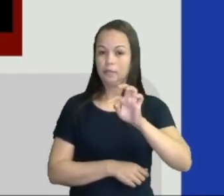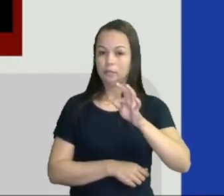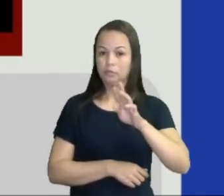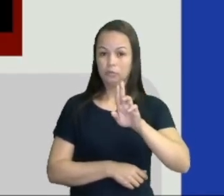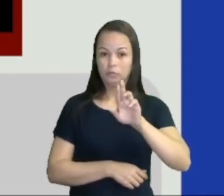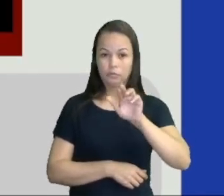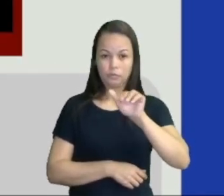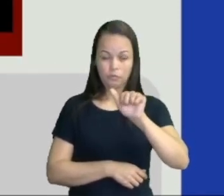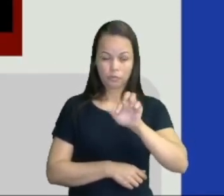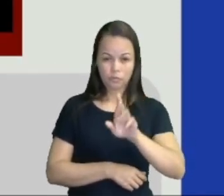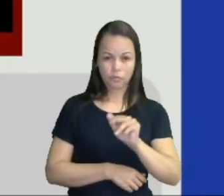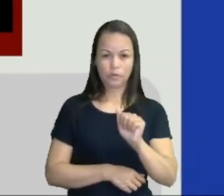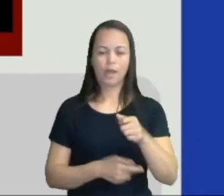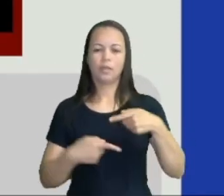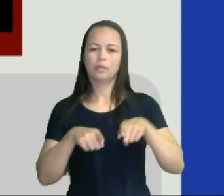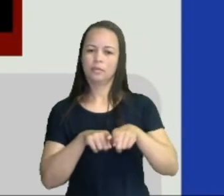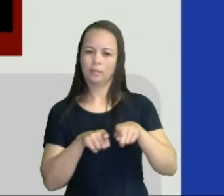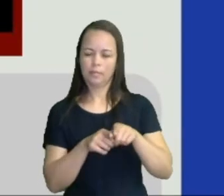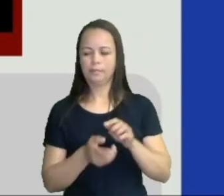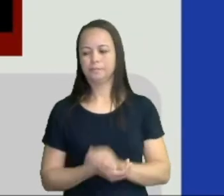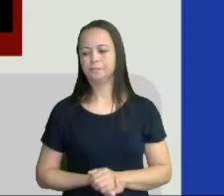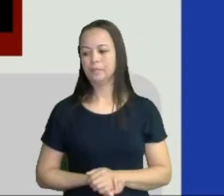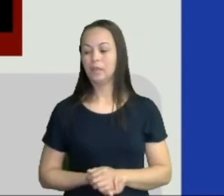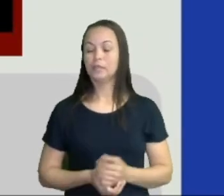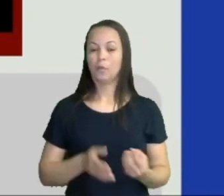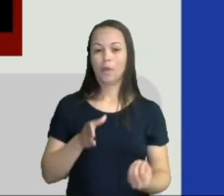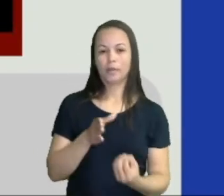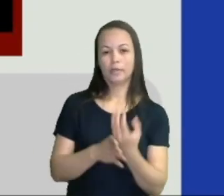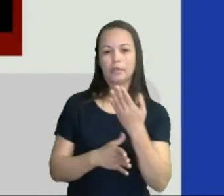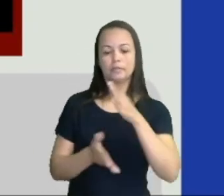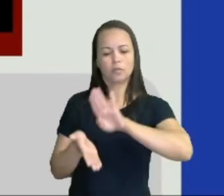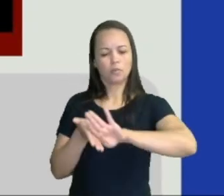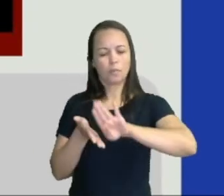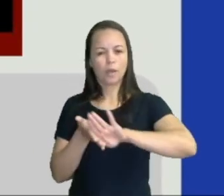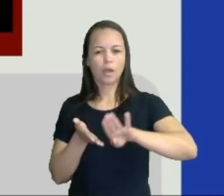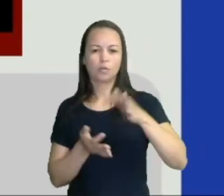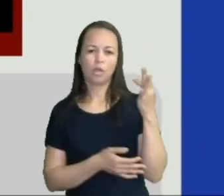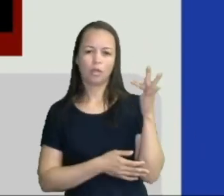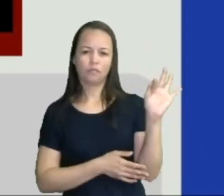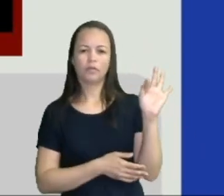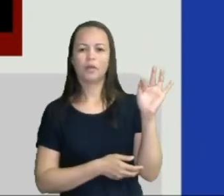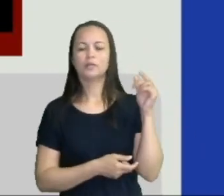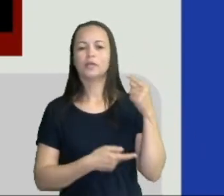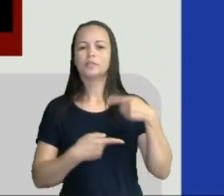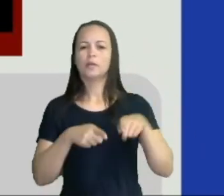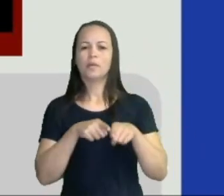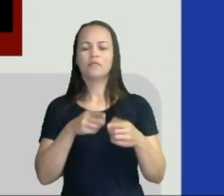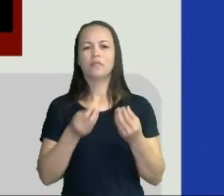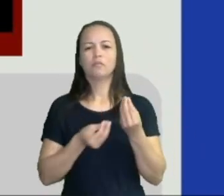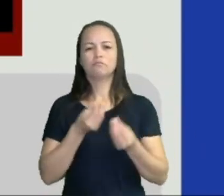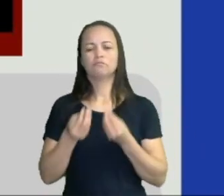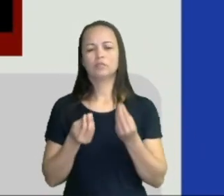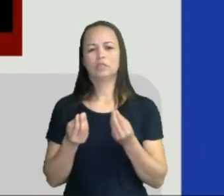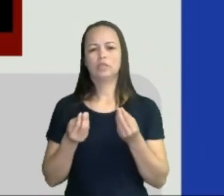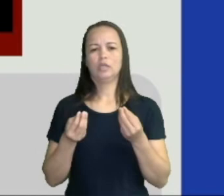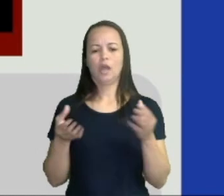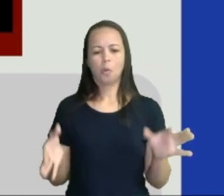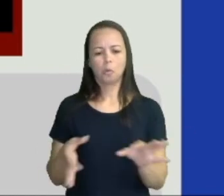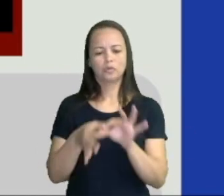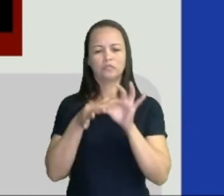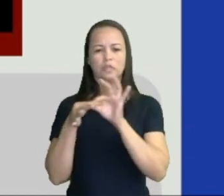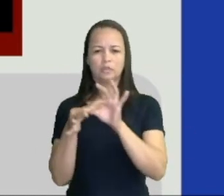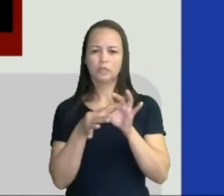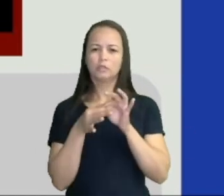Então, além disso, a criação do Banco da França foi importante pela criação e unificação de